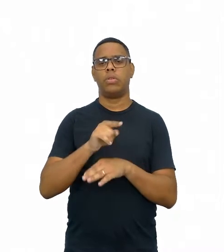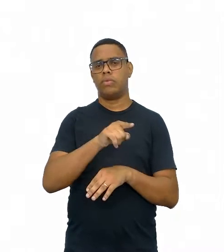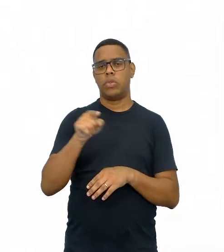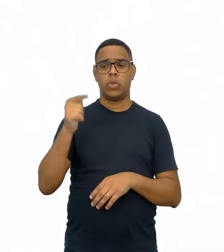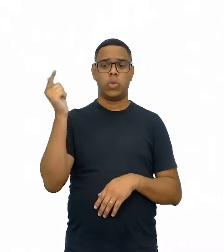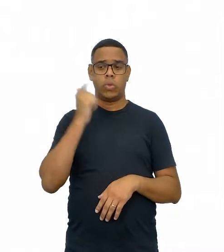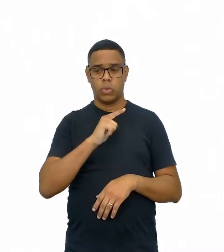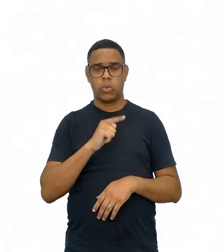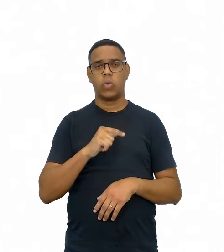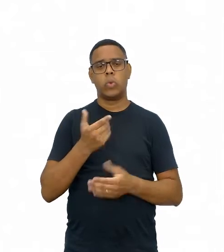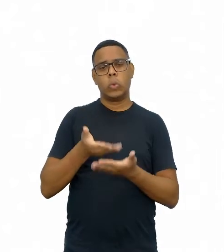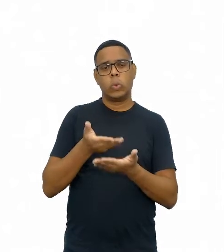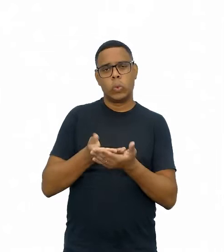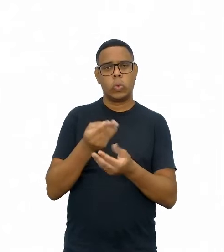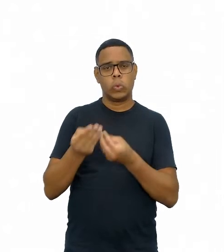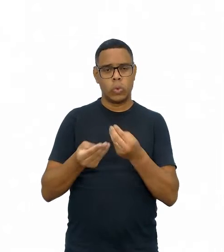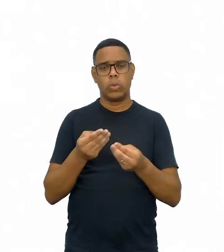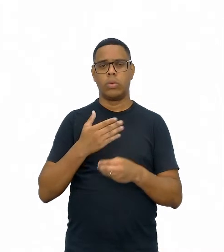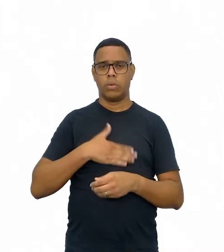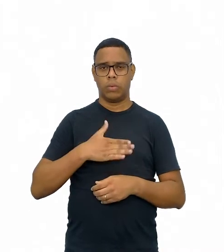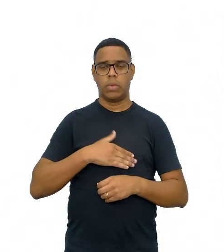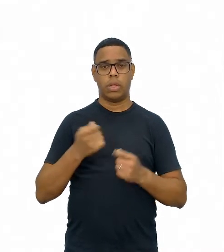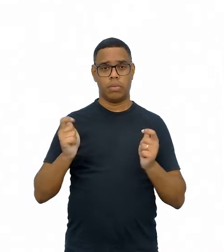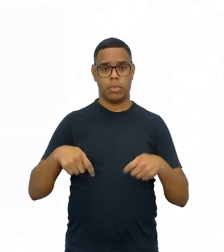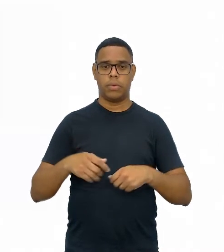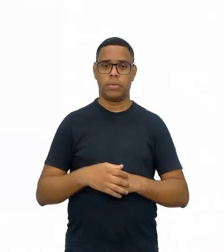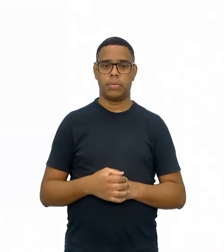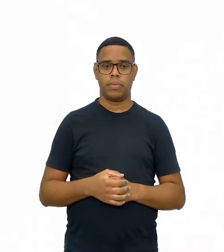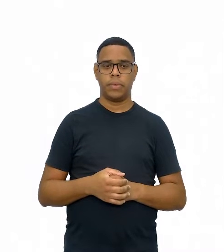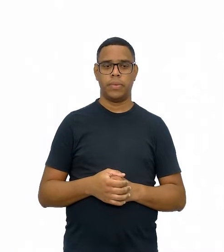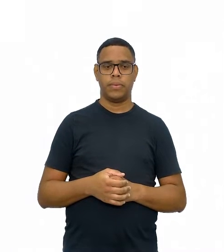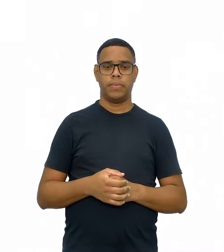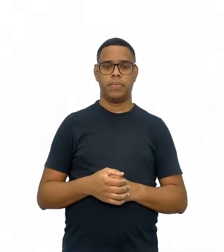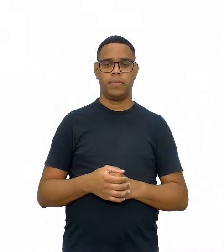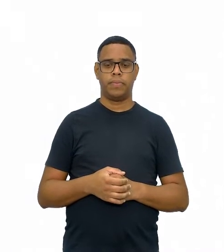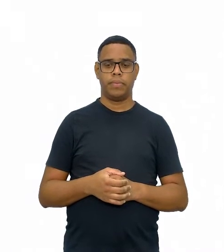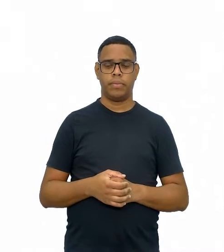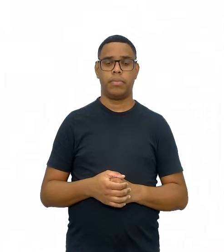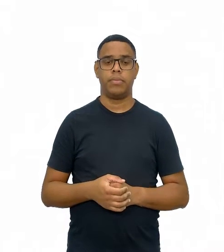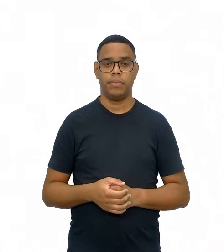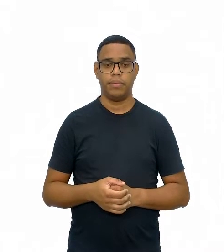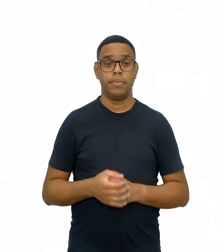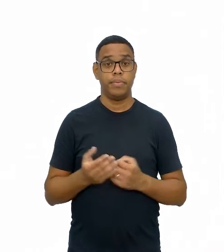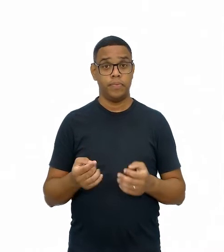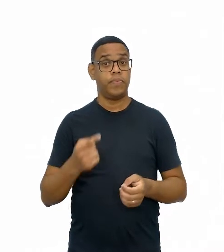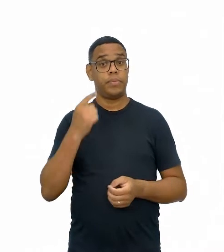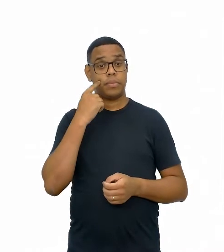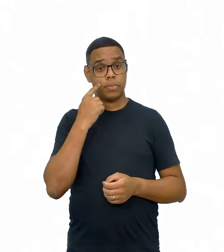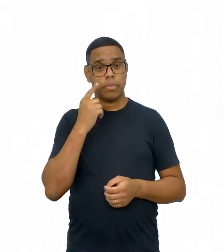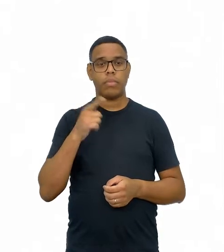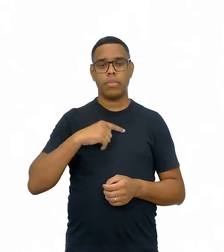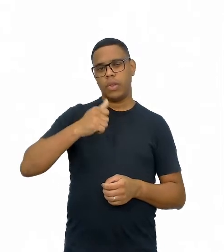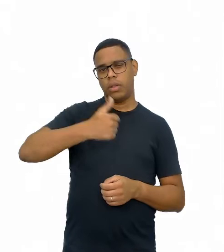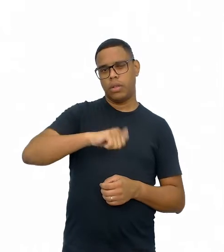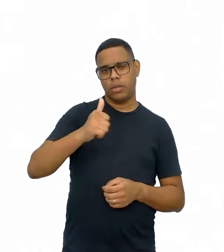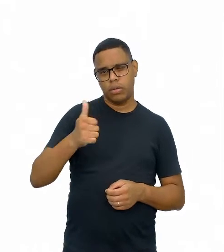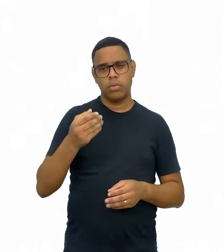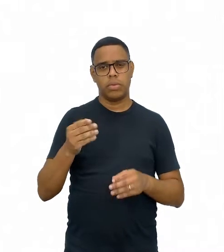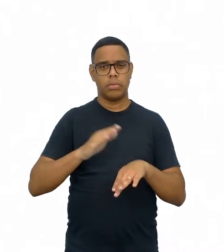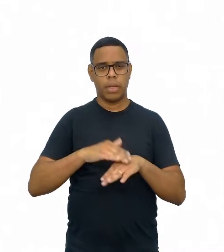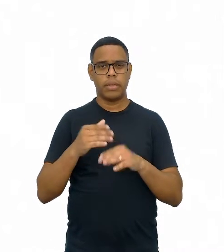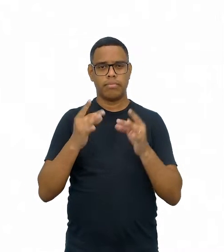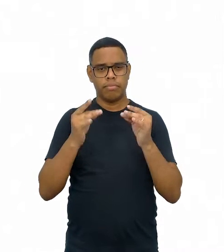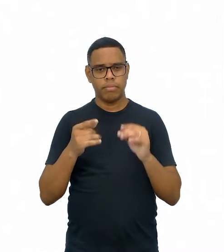que você possa revisitar as habilidades. Bom, pensando nisso, ao analisar de forma